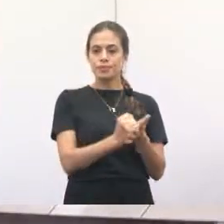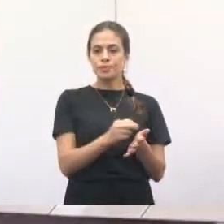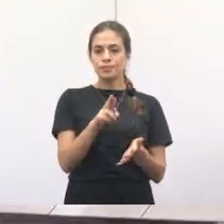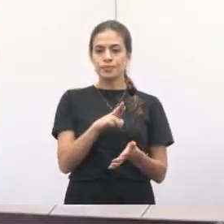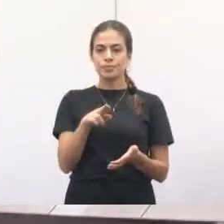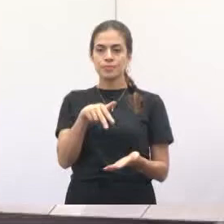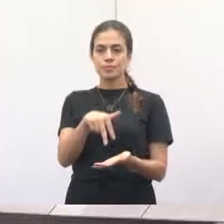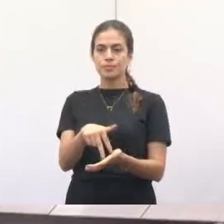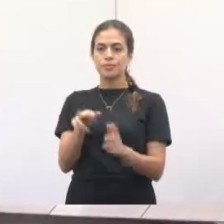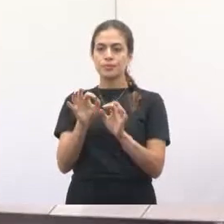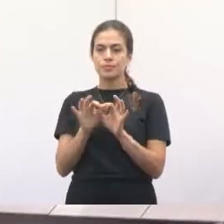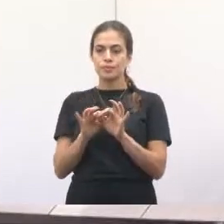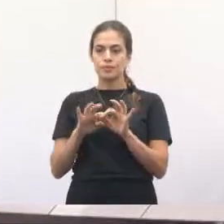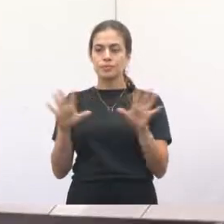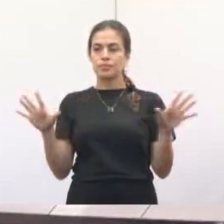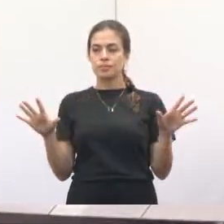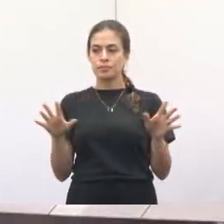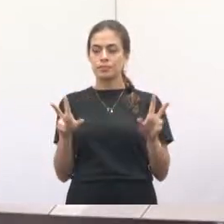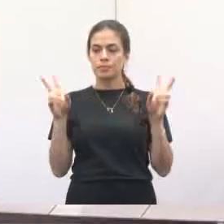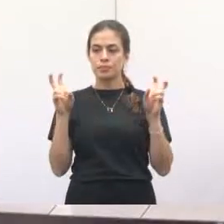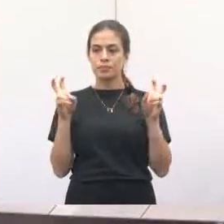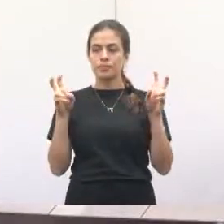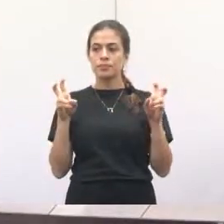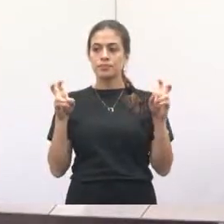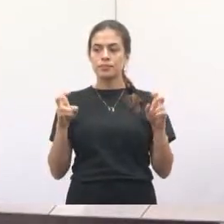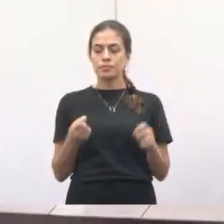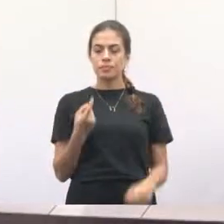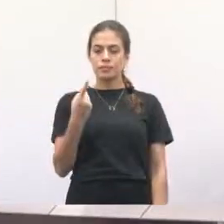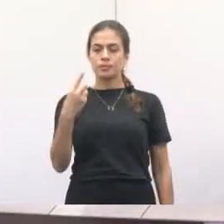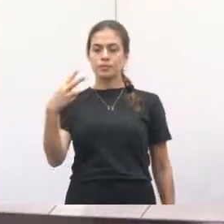livres. Serão 12 minutos para cada orador.